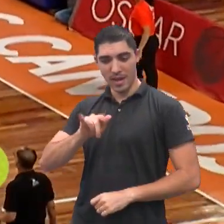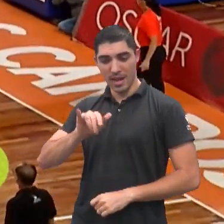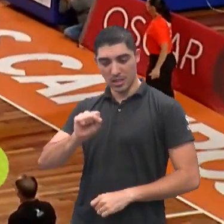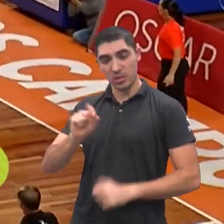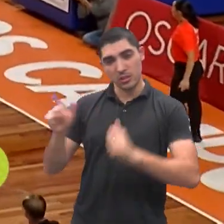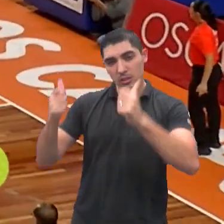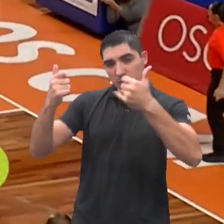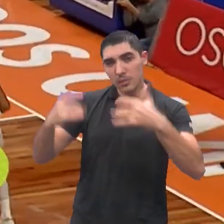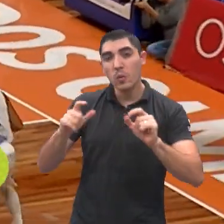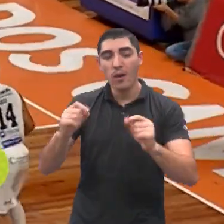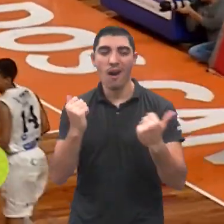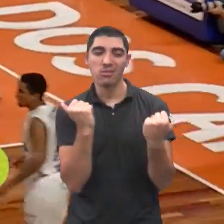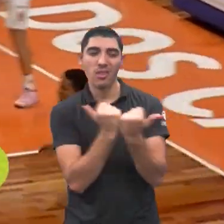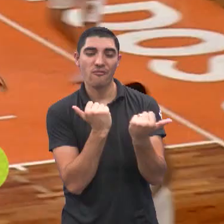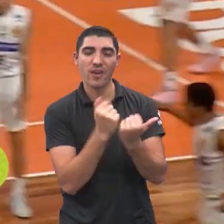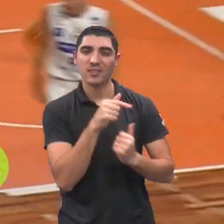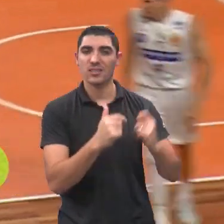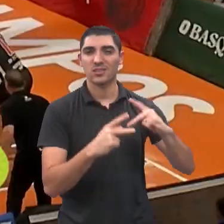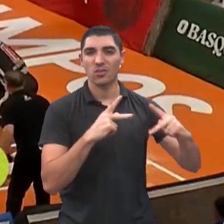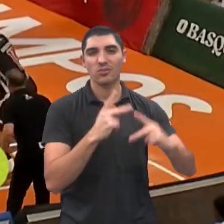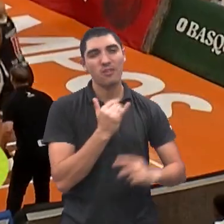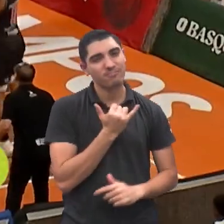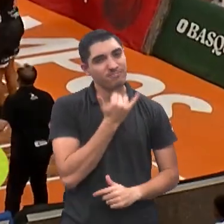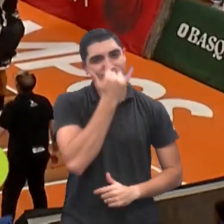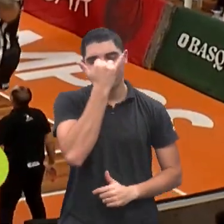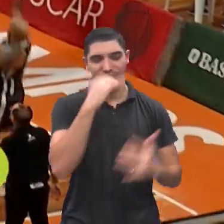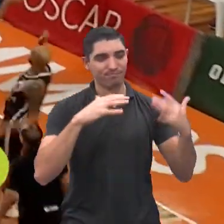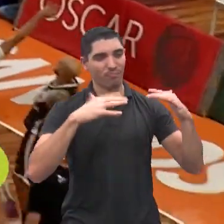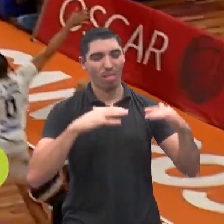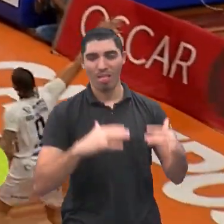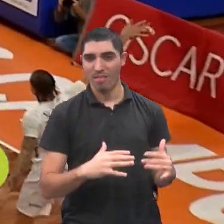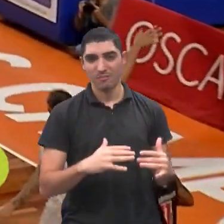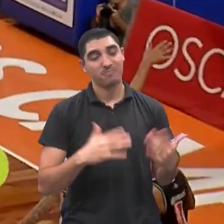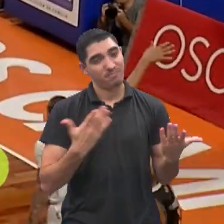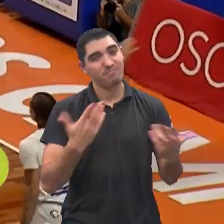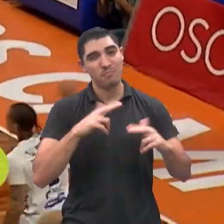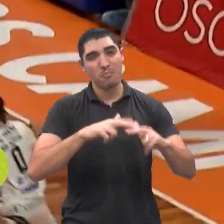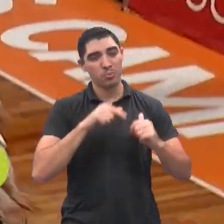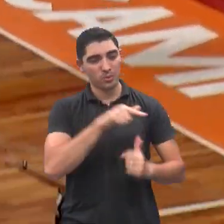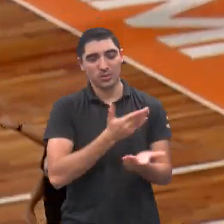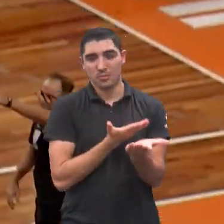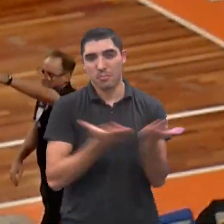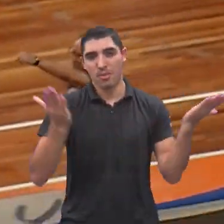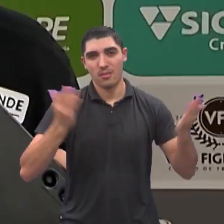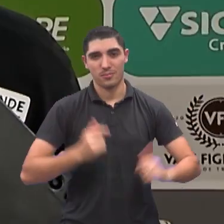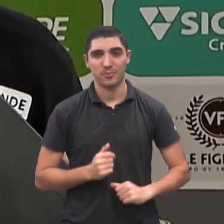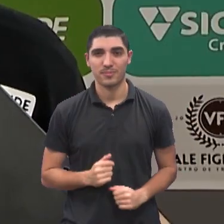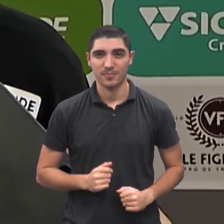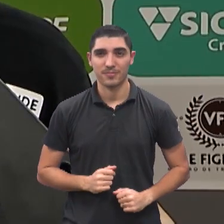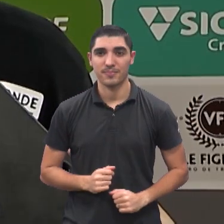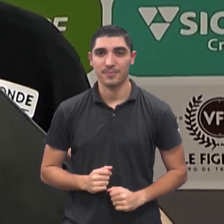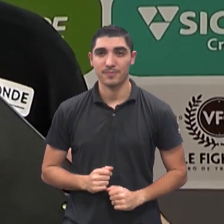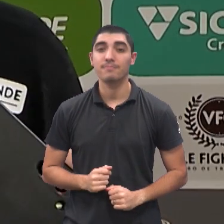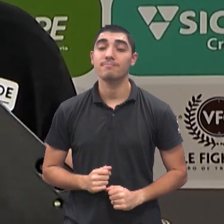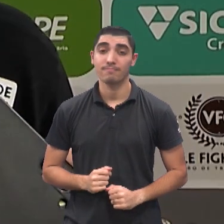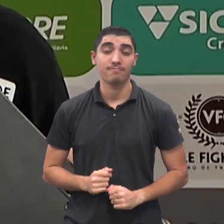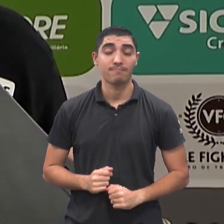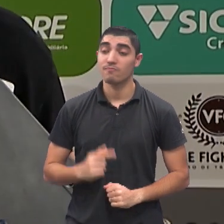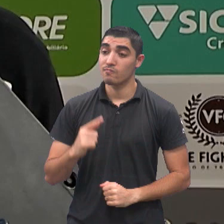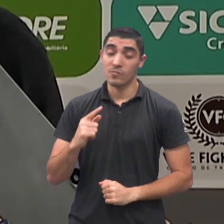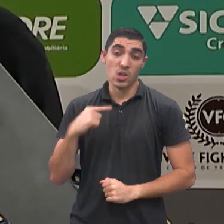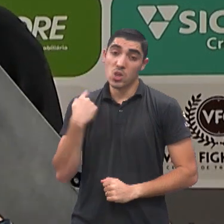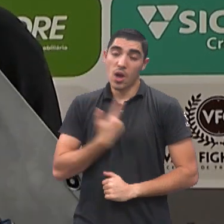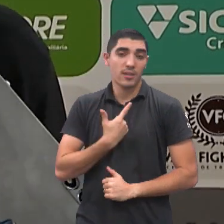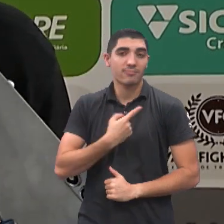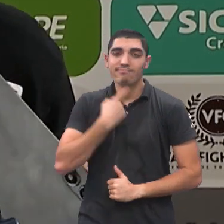São José foi o ponto fraco do time na partida e o fator decisivo para a derrota. A gente não conseguiu marcar bem, o jogo